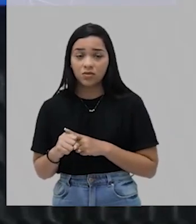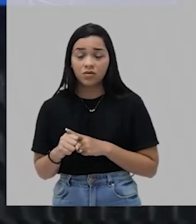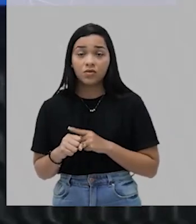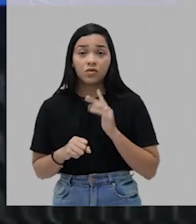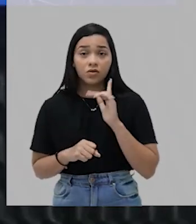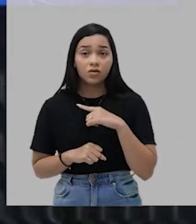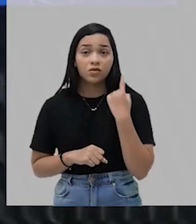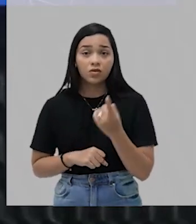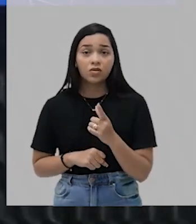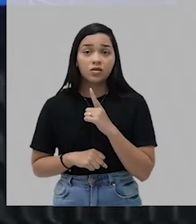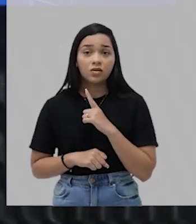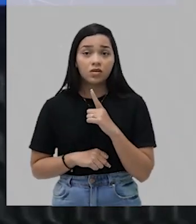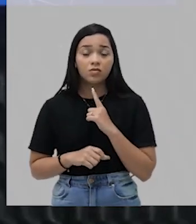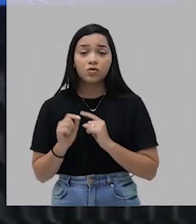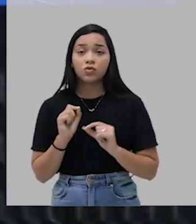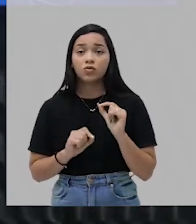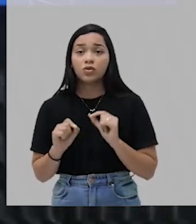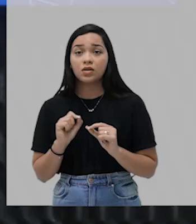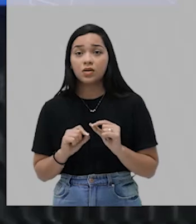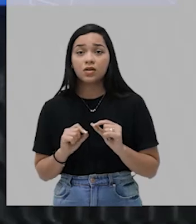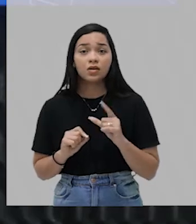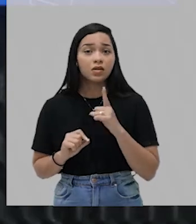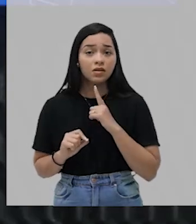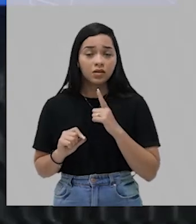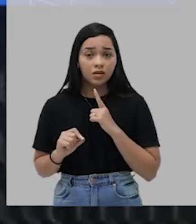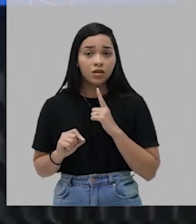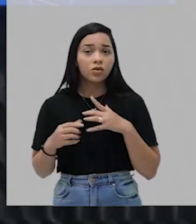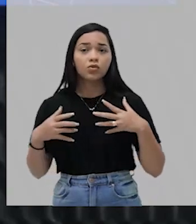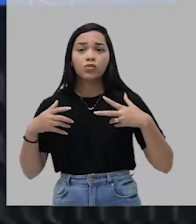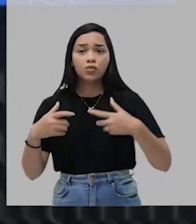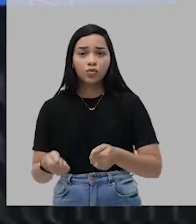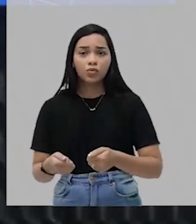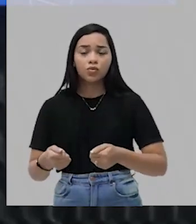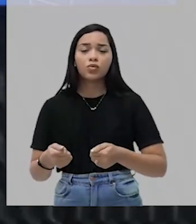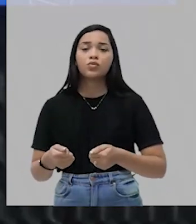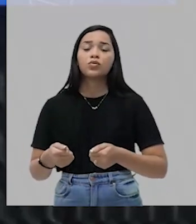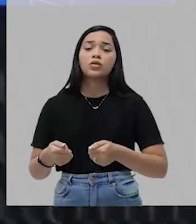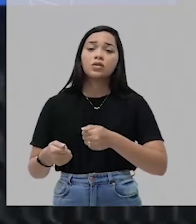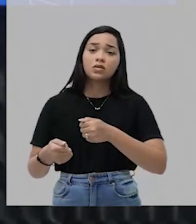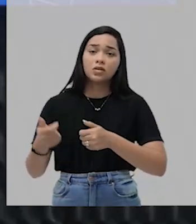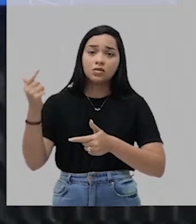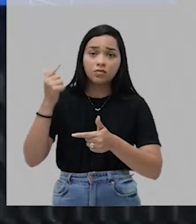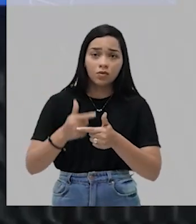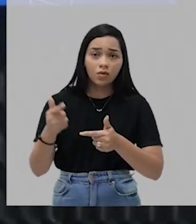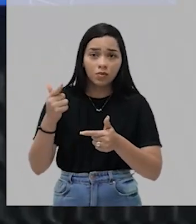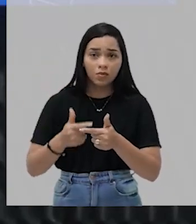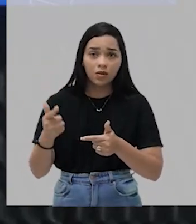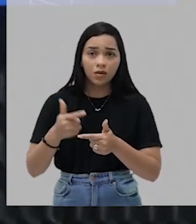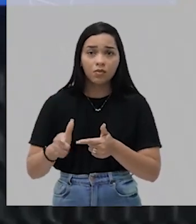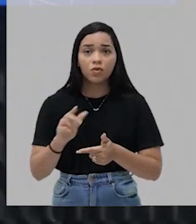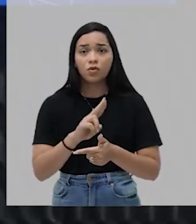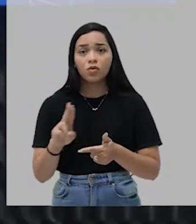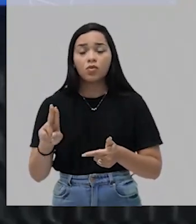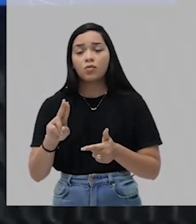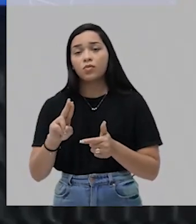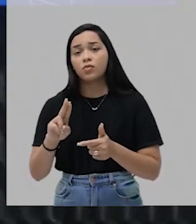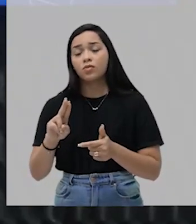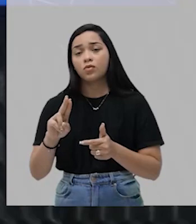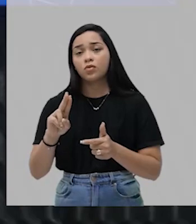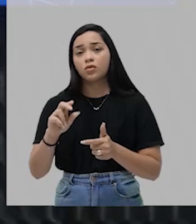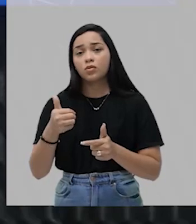nós temos que justamente combater todos esses males da chamada década